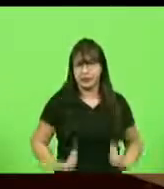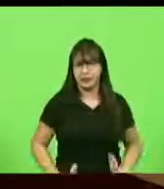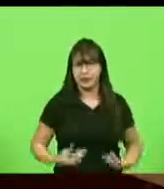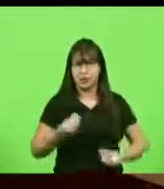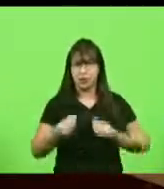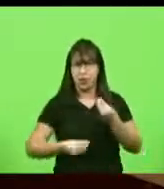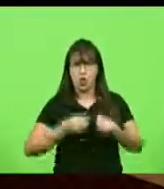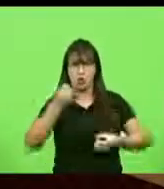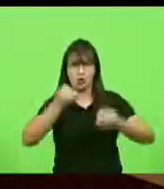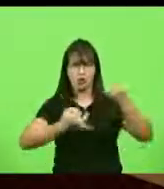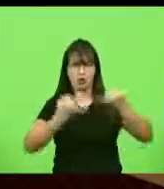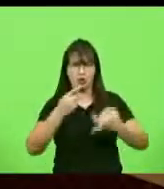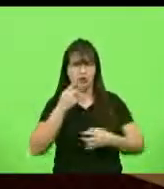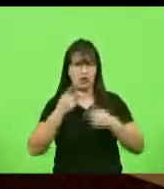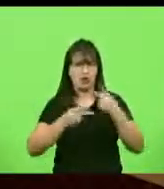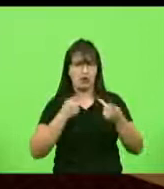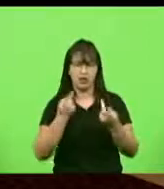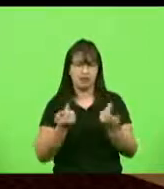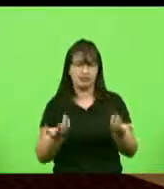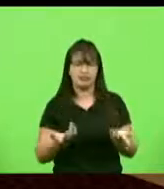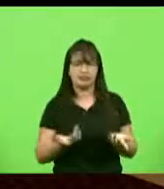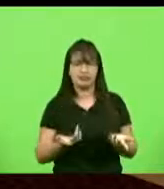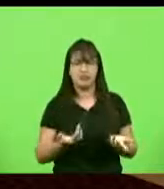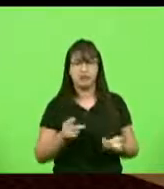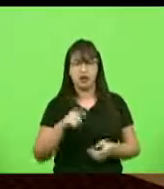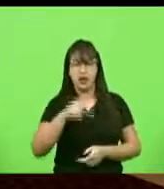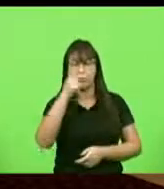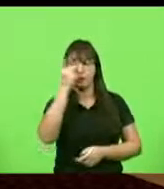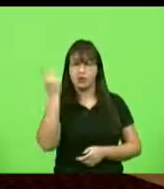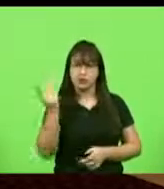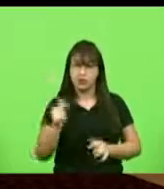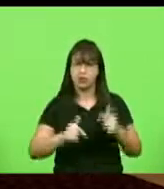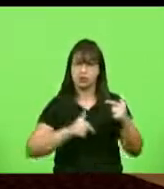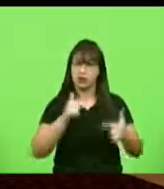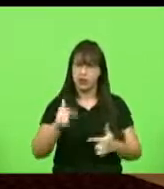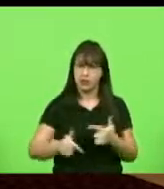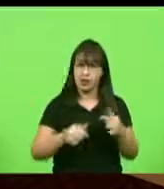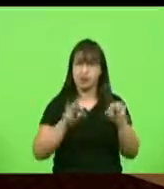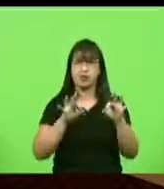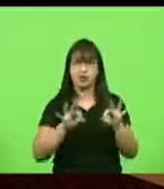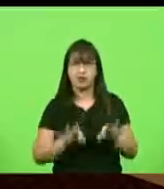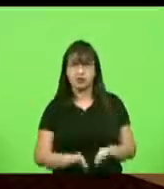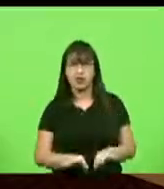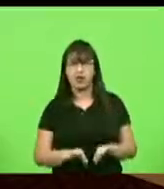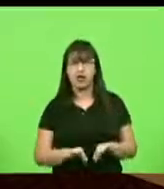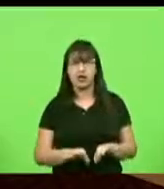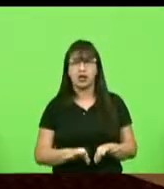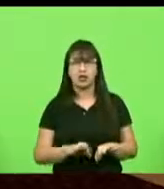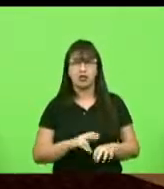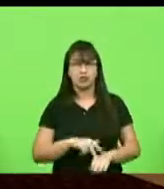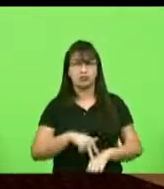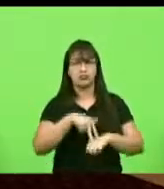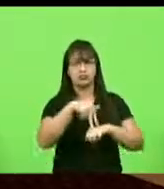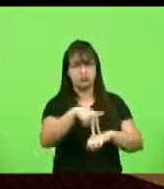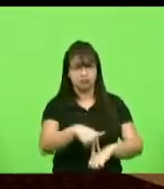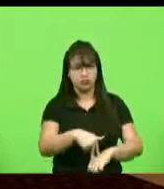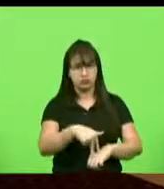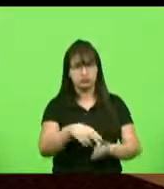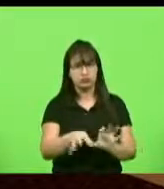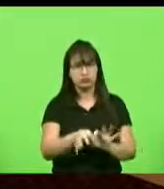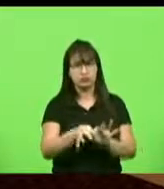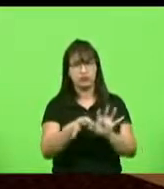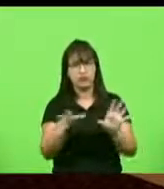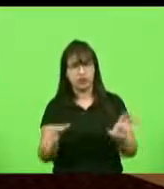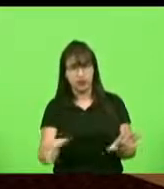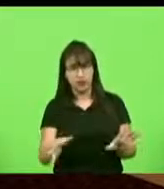aqui, do que ele falou lá. Né? E são pessoas de bem, sim, são pessoas que se colocaram também à disposição do serviço